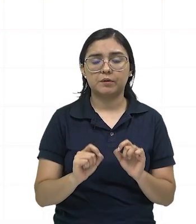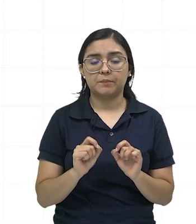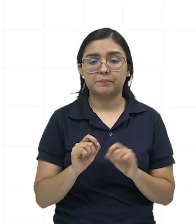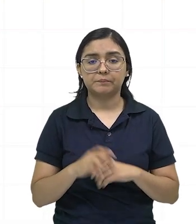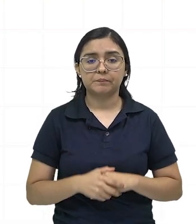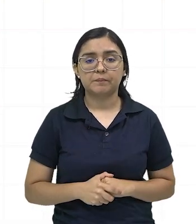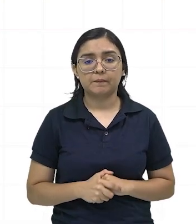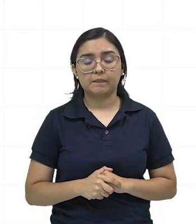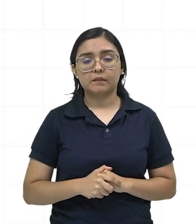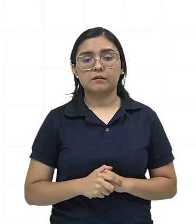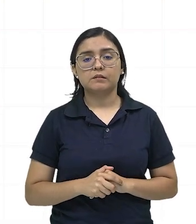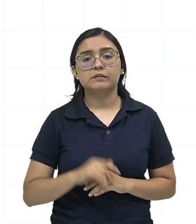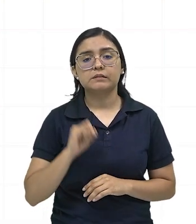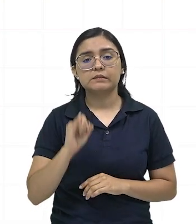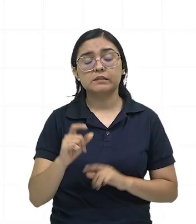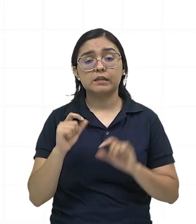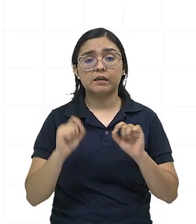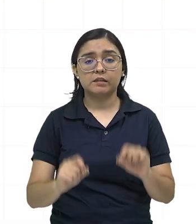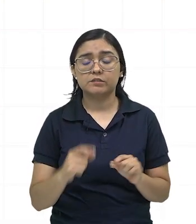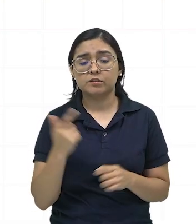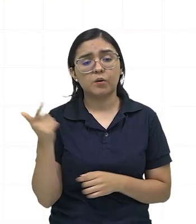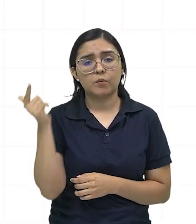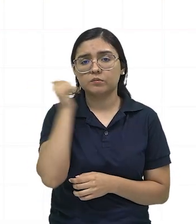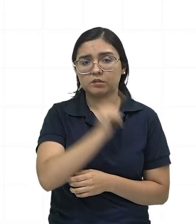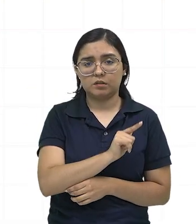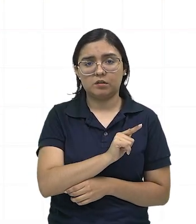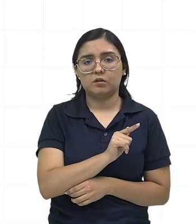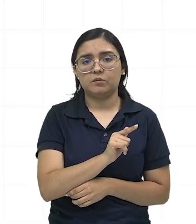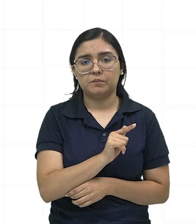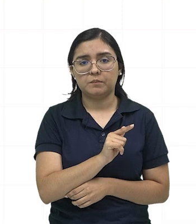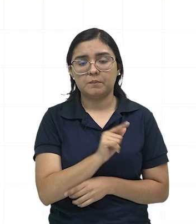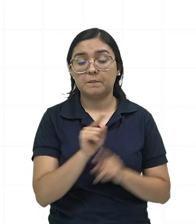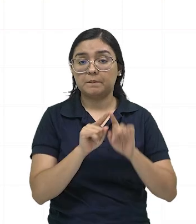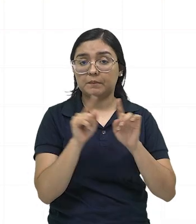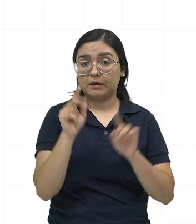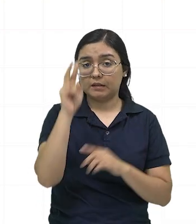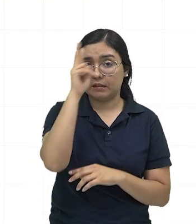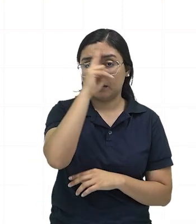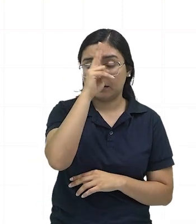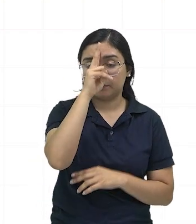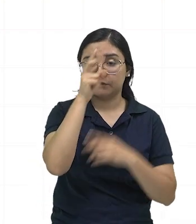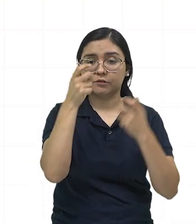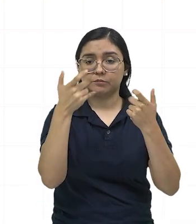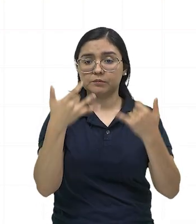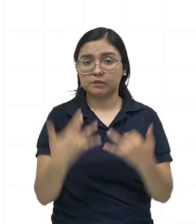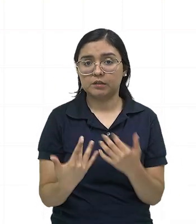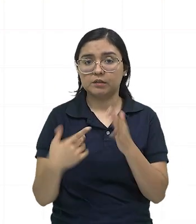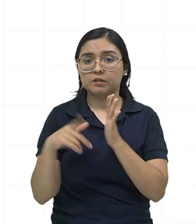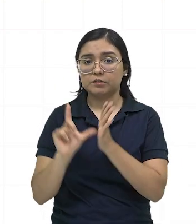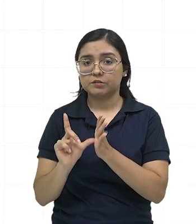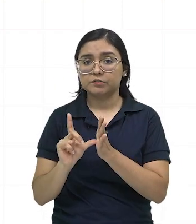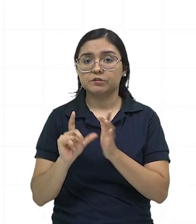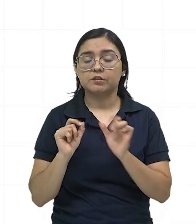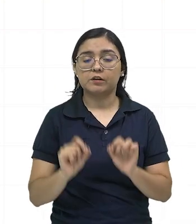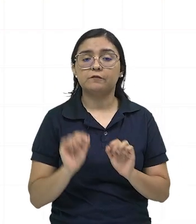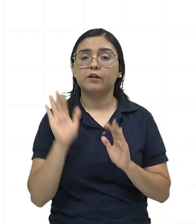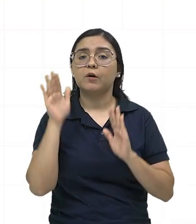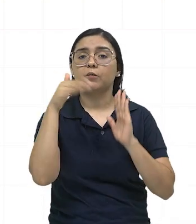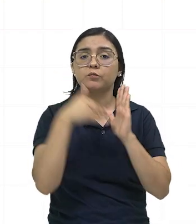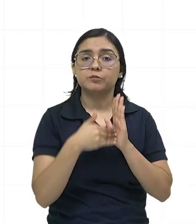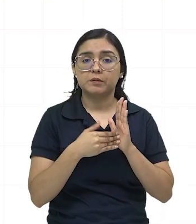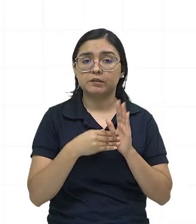isso, se na verdade eles falharam, não conseguiram? Mas lembra, eu já citei para vocês que essa foi a